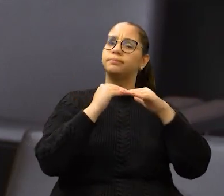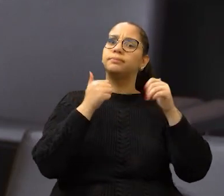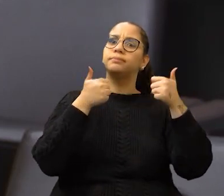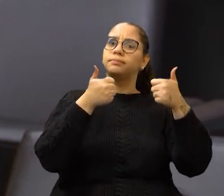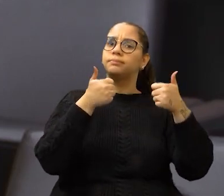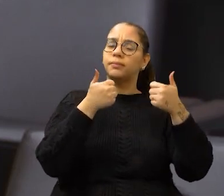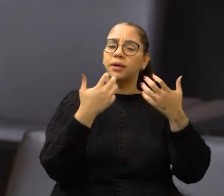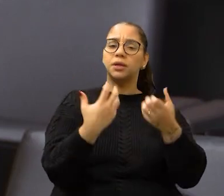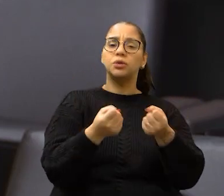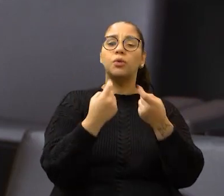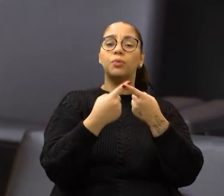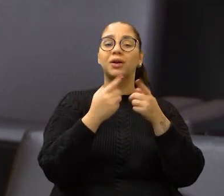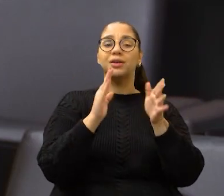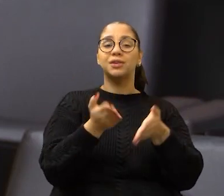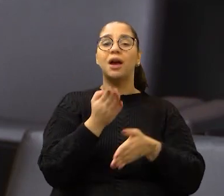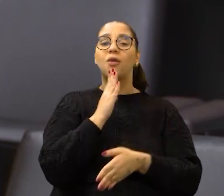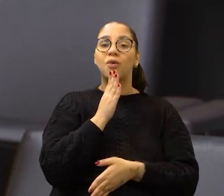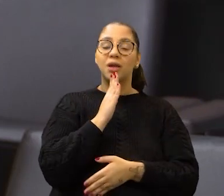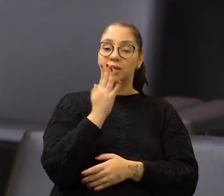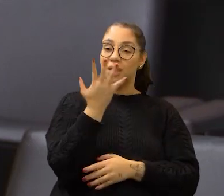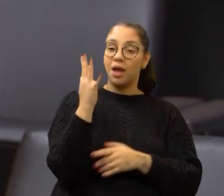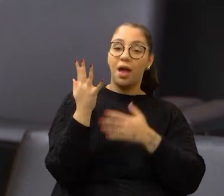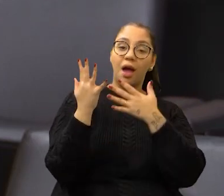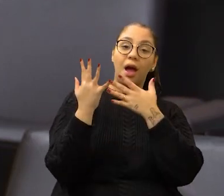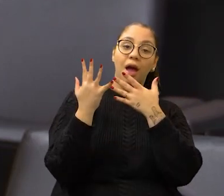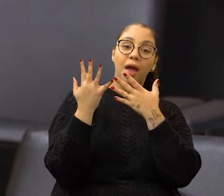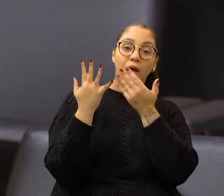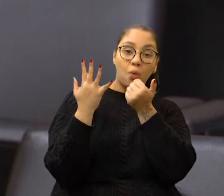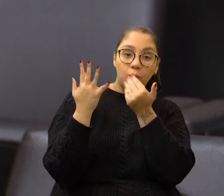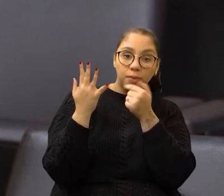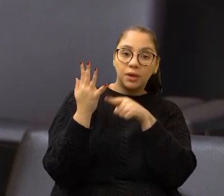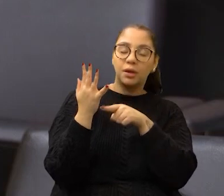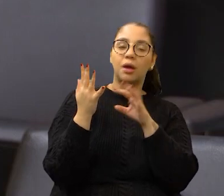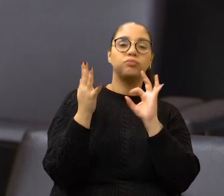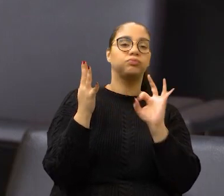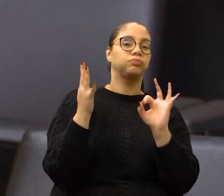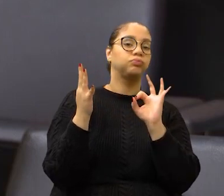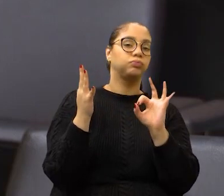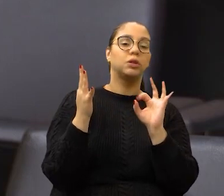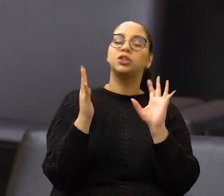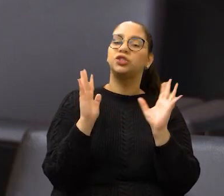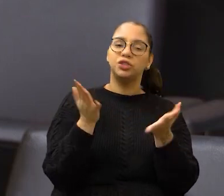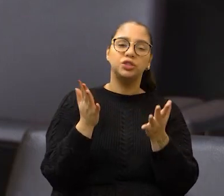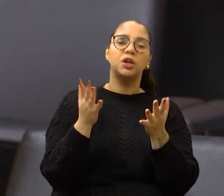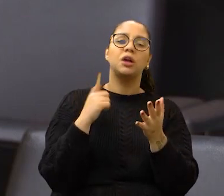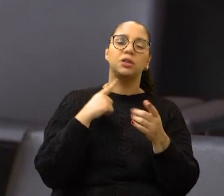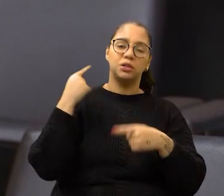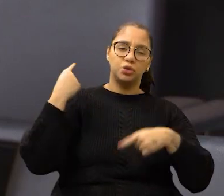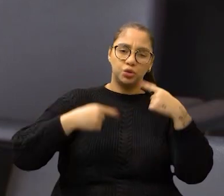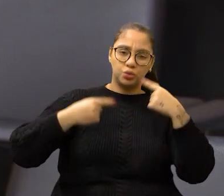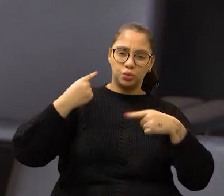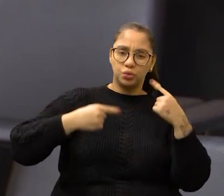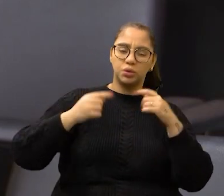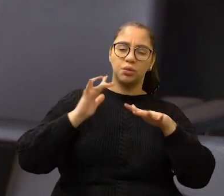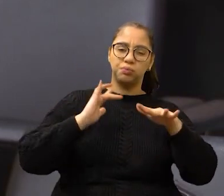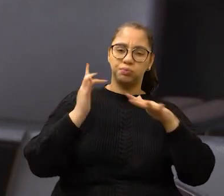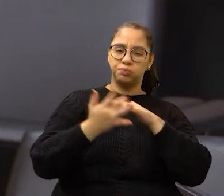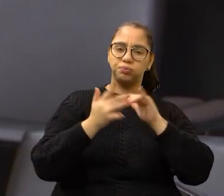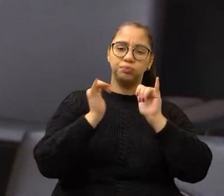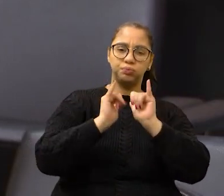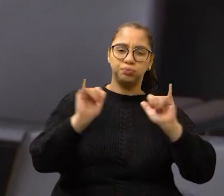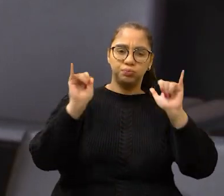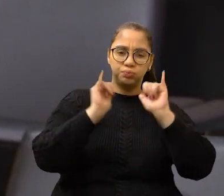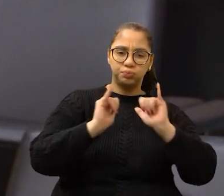unânimes por conhecer esse superalimento que é o Ora Pro Nobis, que já é muito difundido nas